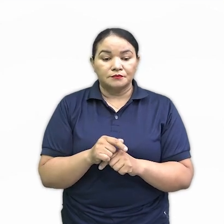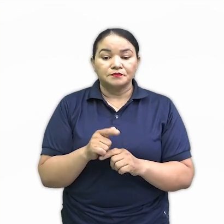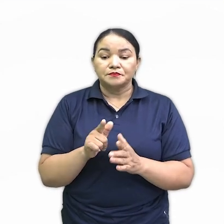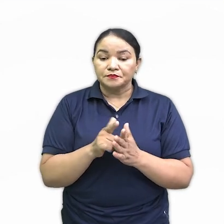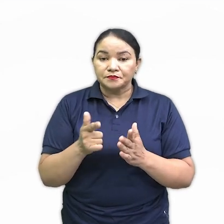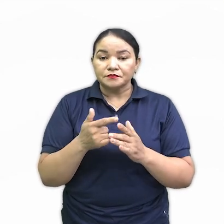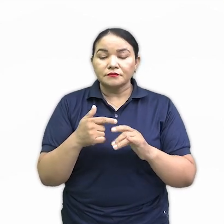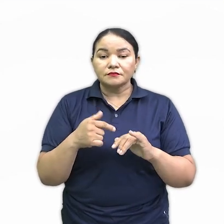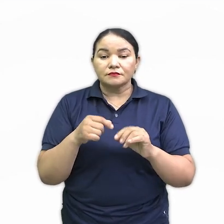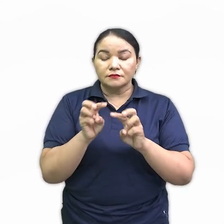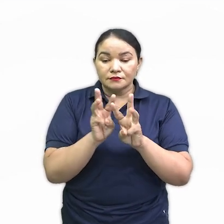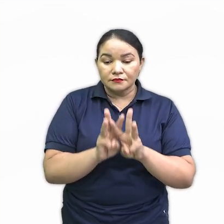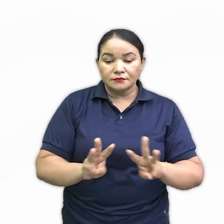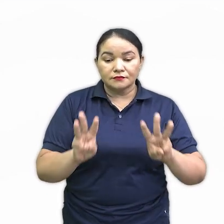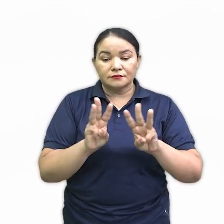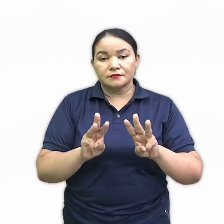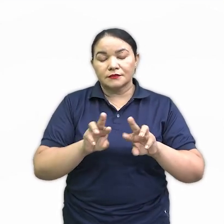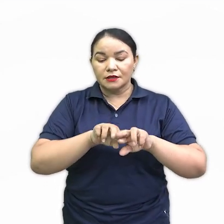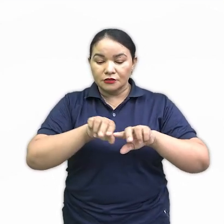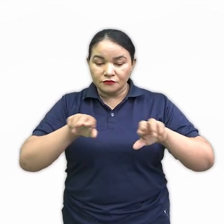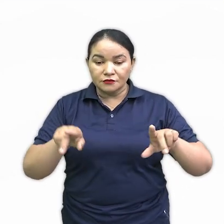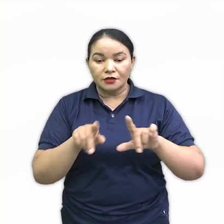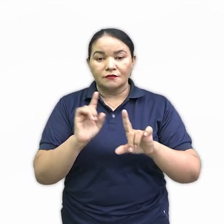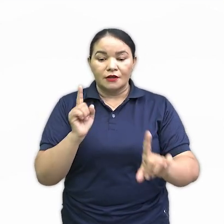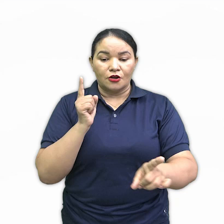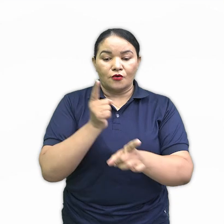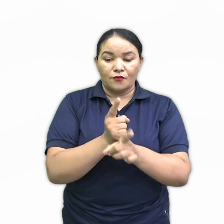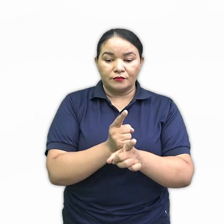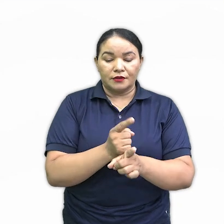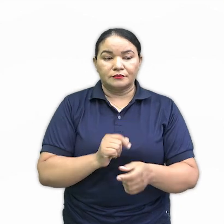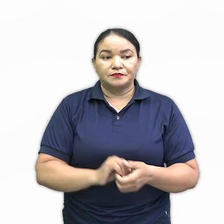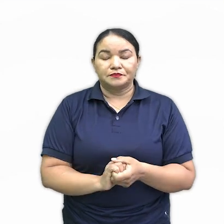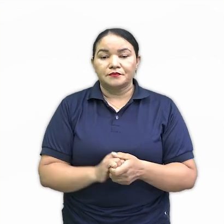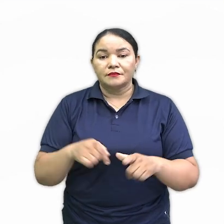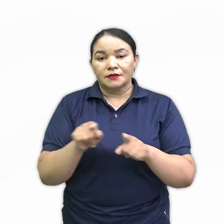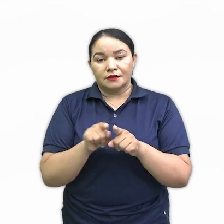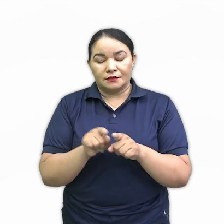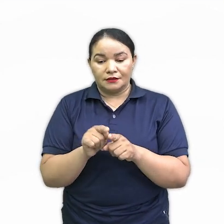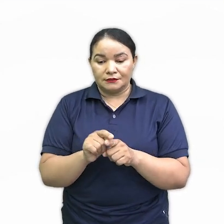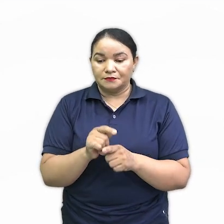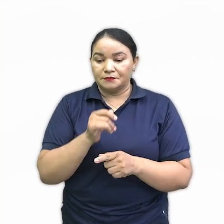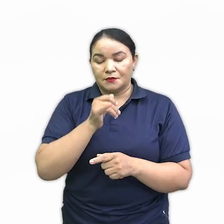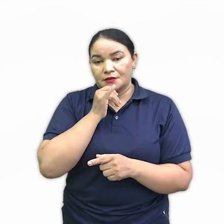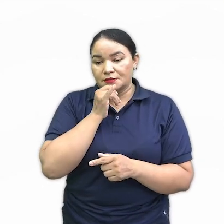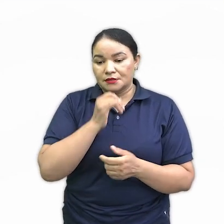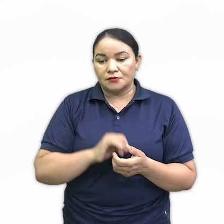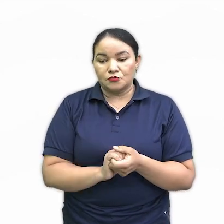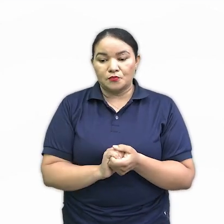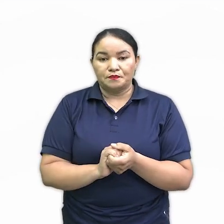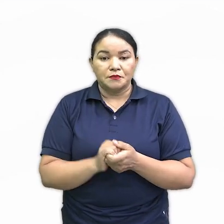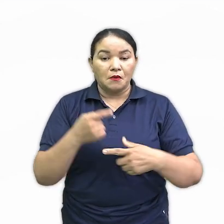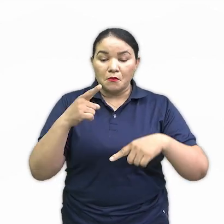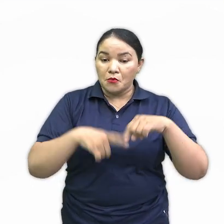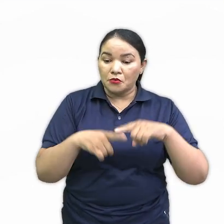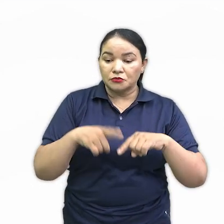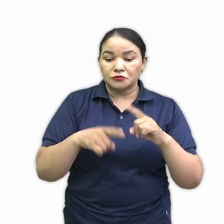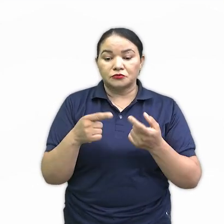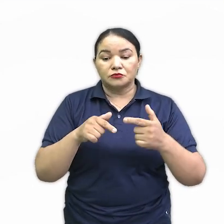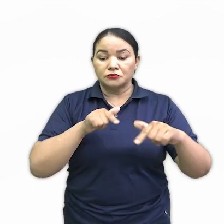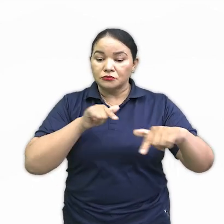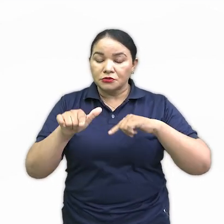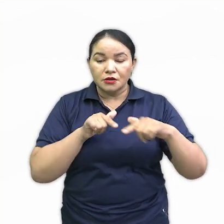Que nós podemos encontrar aqui vários assuntos, como página de produtos, de